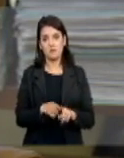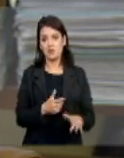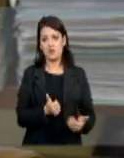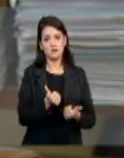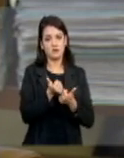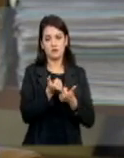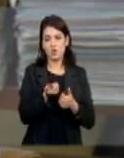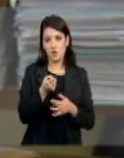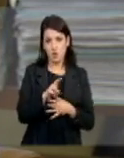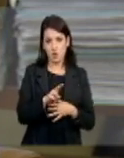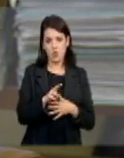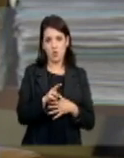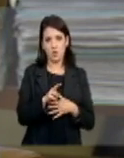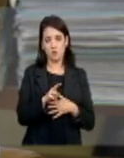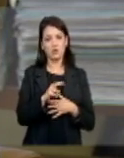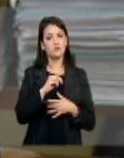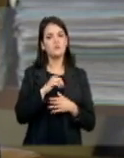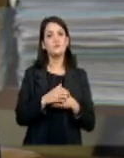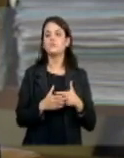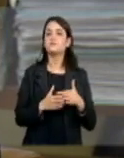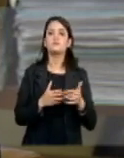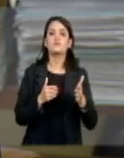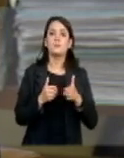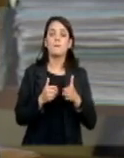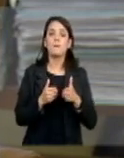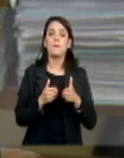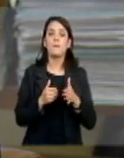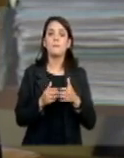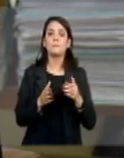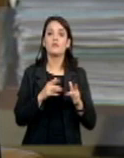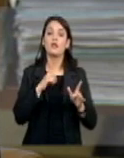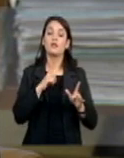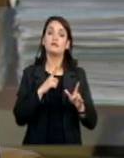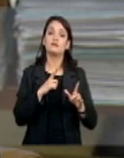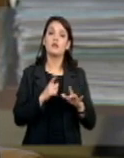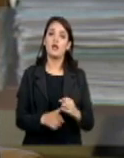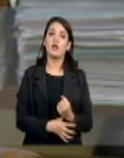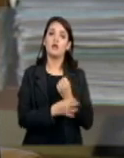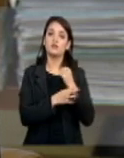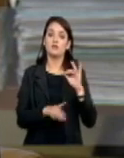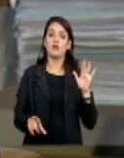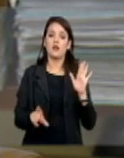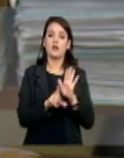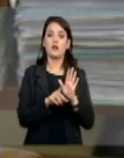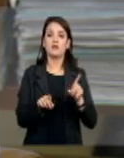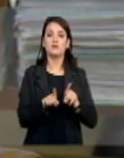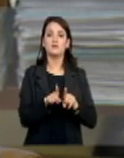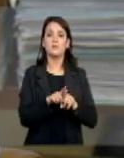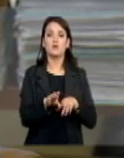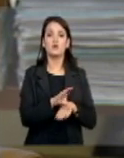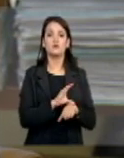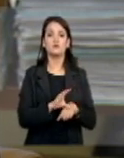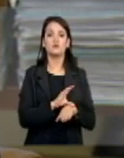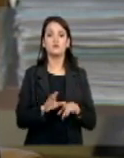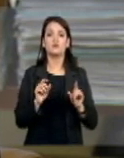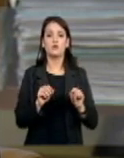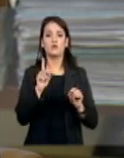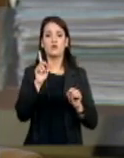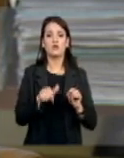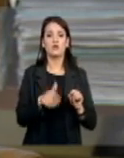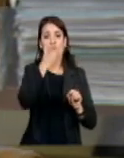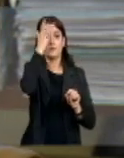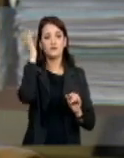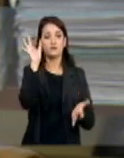meramente instrumental a prática de garantias legais e funcionais e aqueles de que é legítimo titular